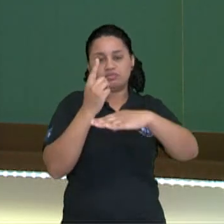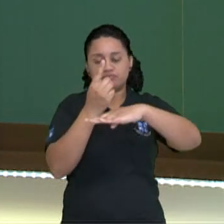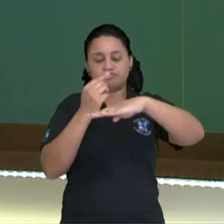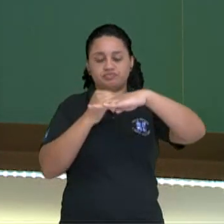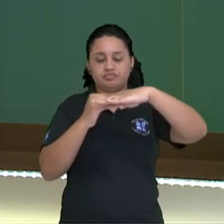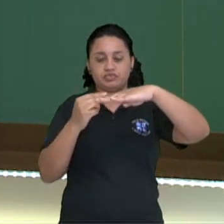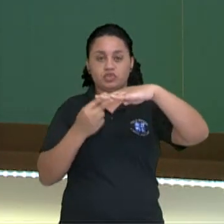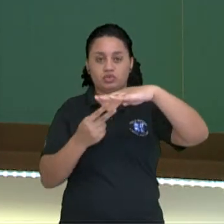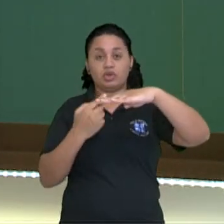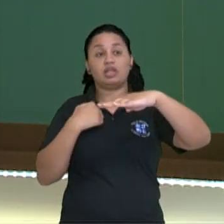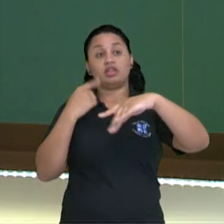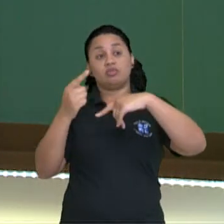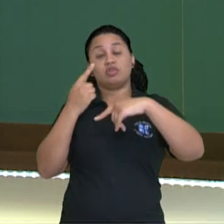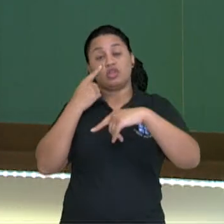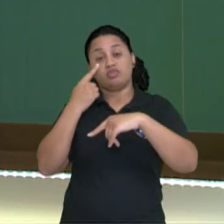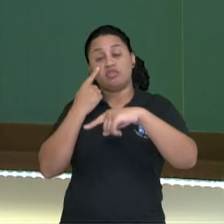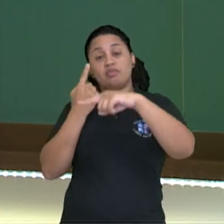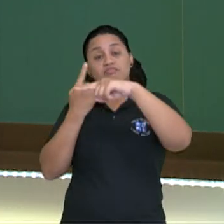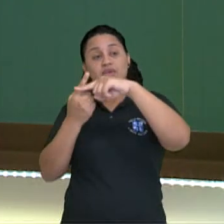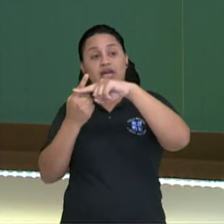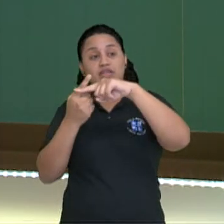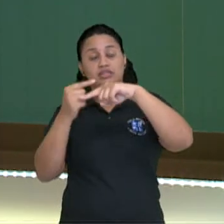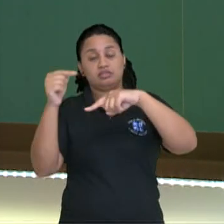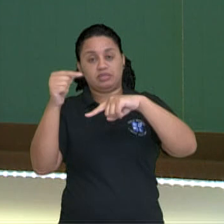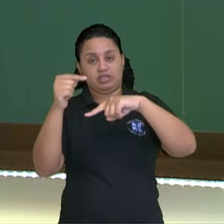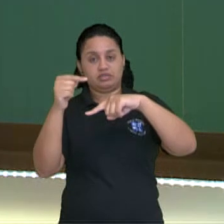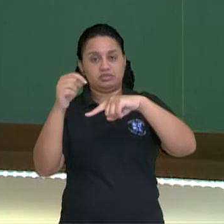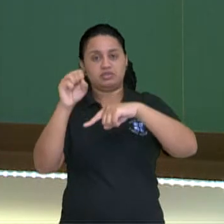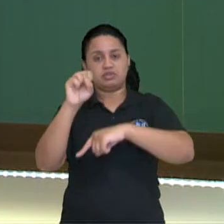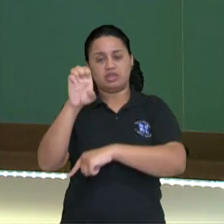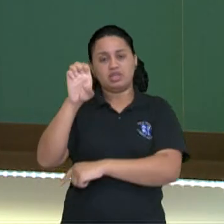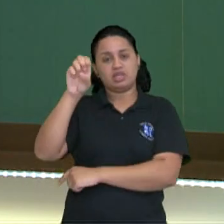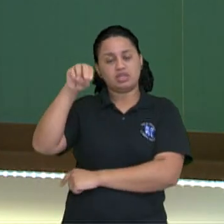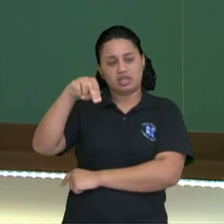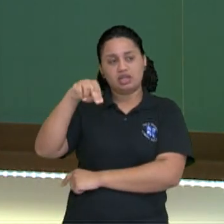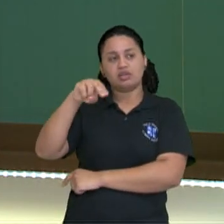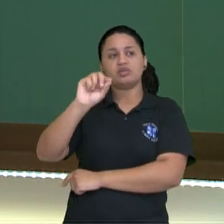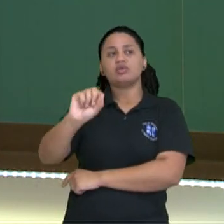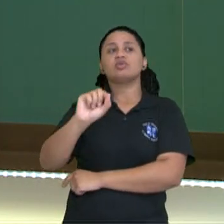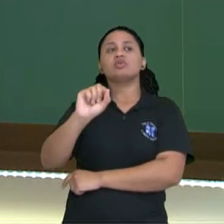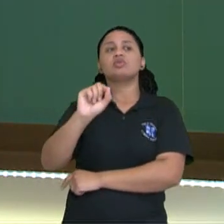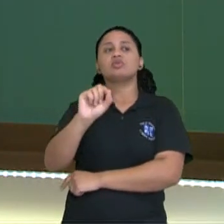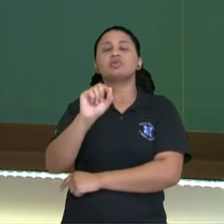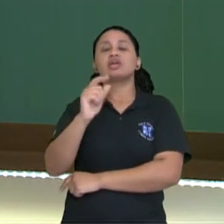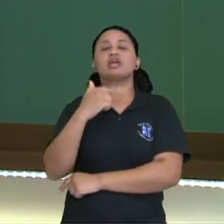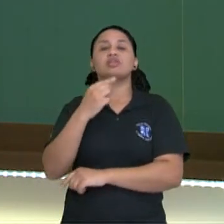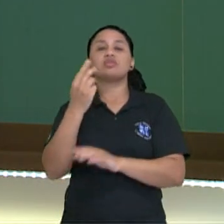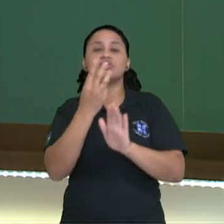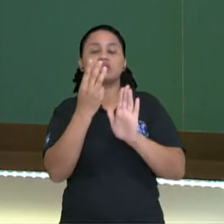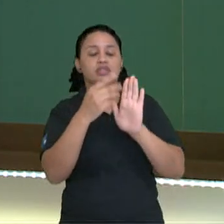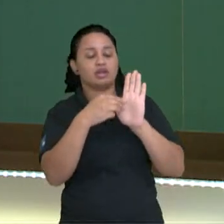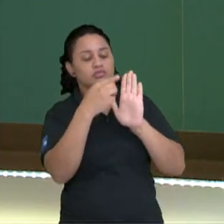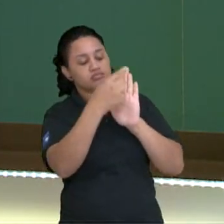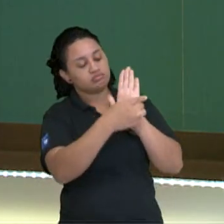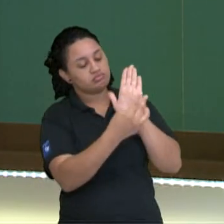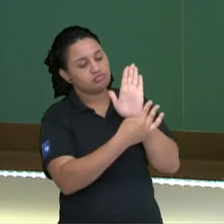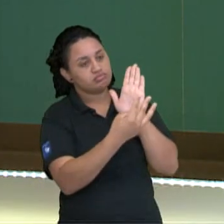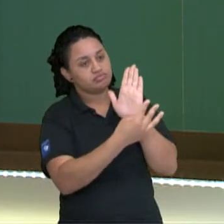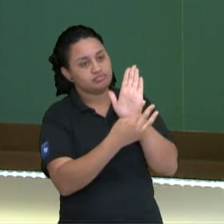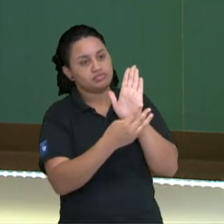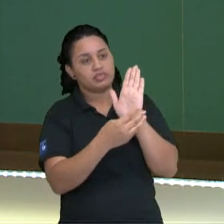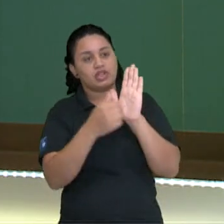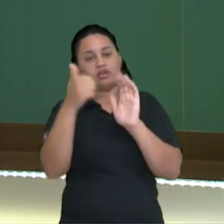sinal do cosseno, tá? Então, do seno. O seno aqui no terceiro quadrante. Então,